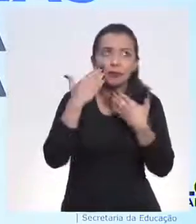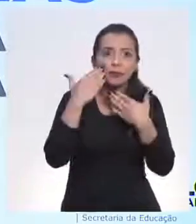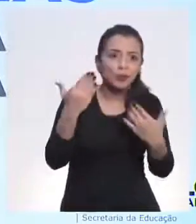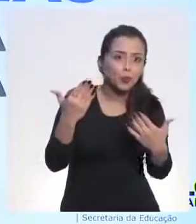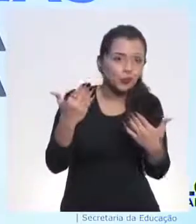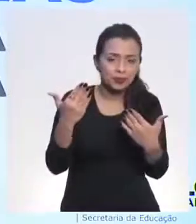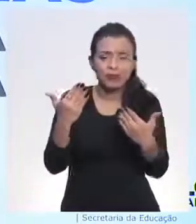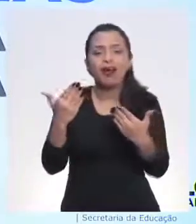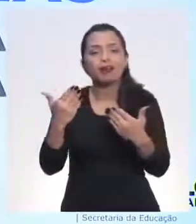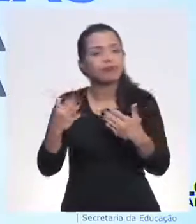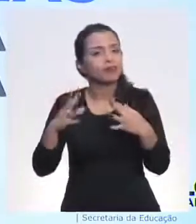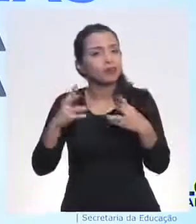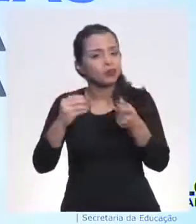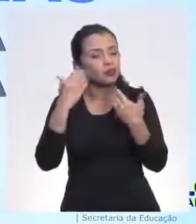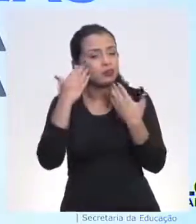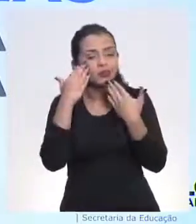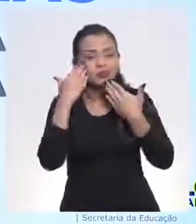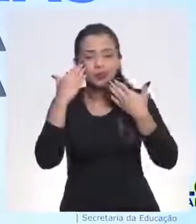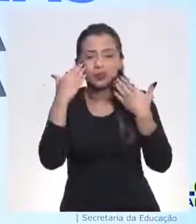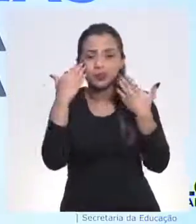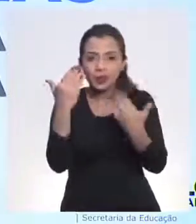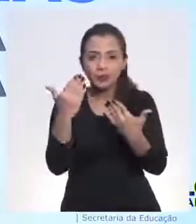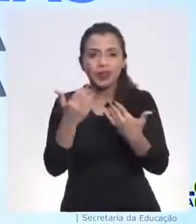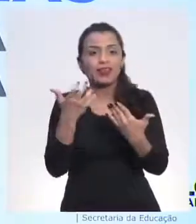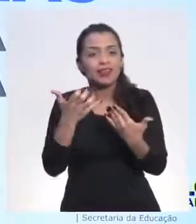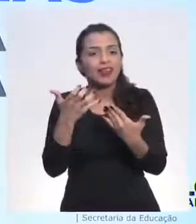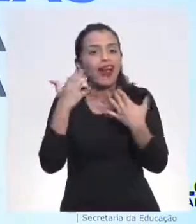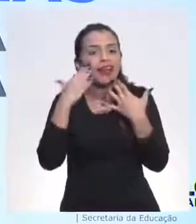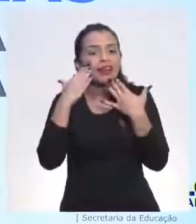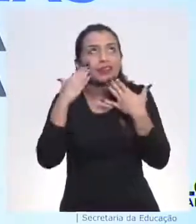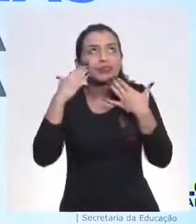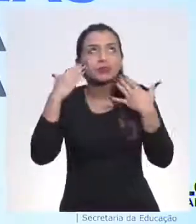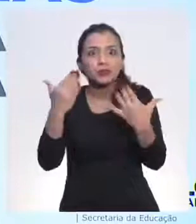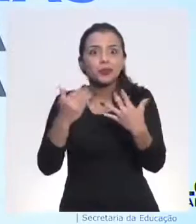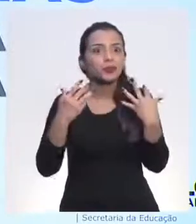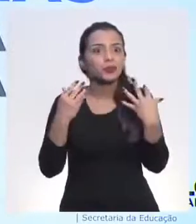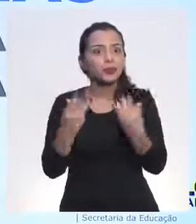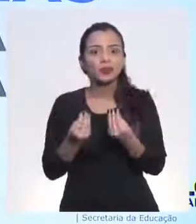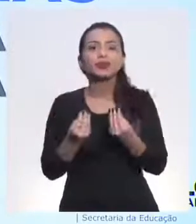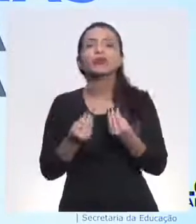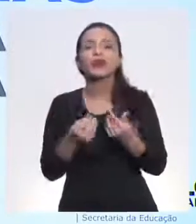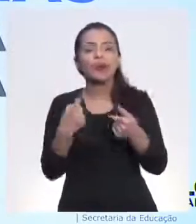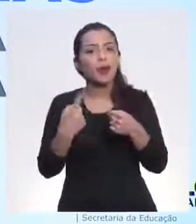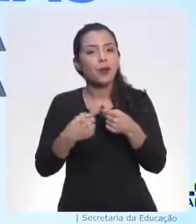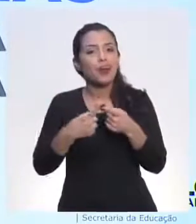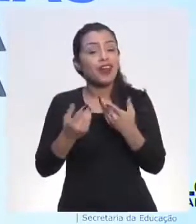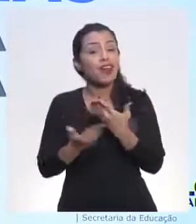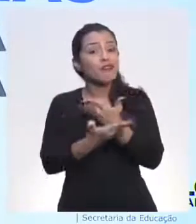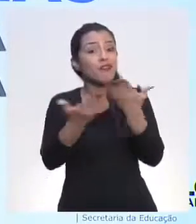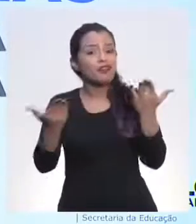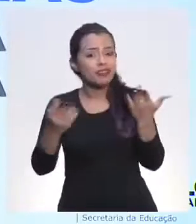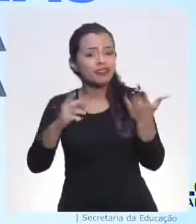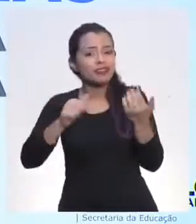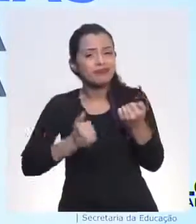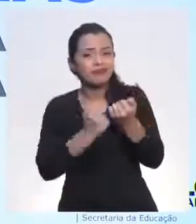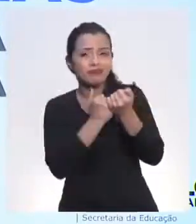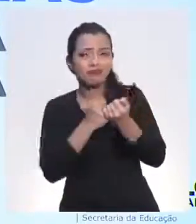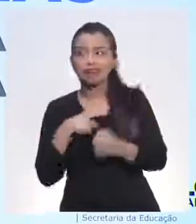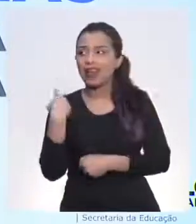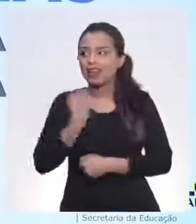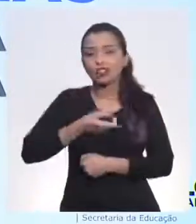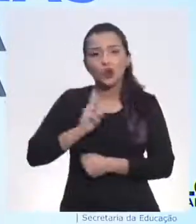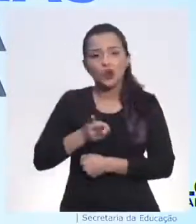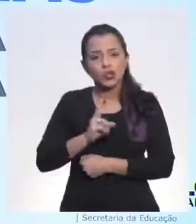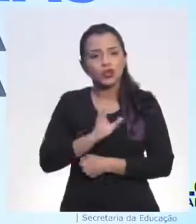Professores mesmo, muito obrigado mesmo. Gostaria de agradecer muito aí, porque é com vocês que a gente consegue fazer o centro de